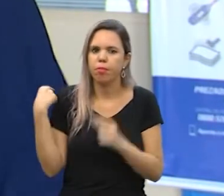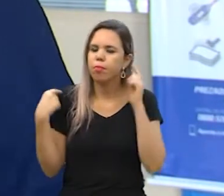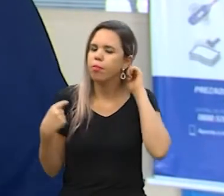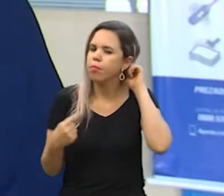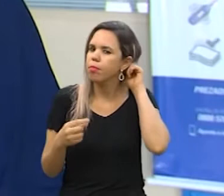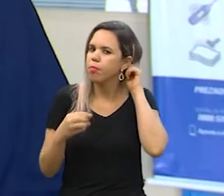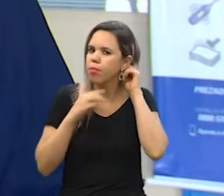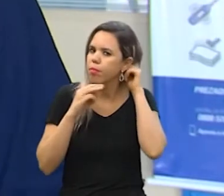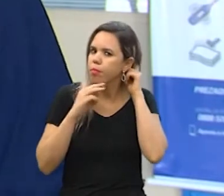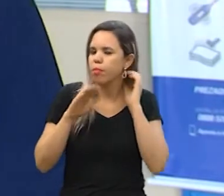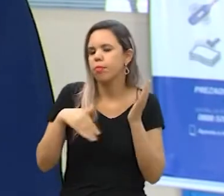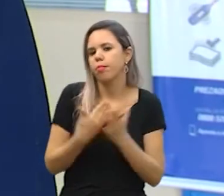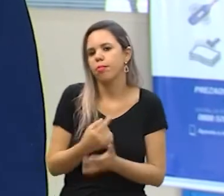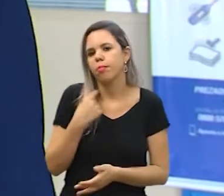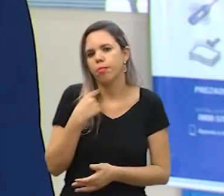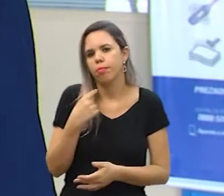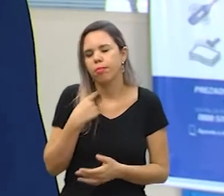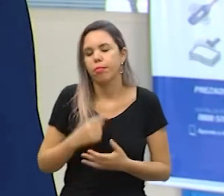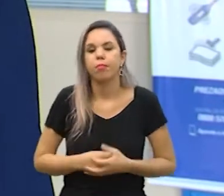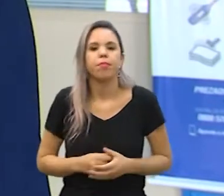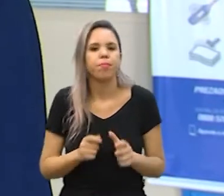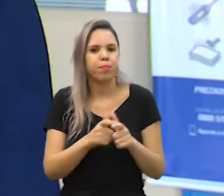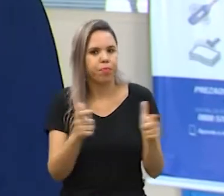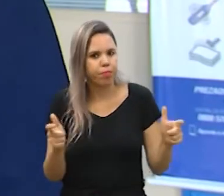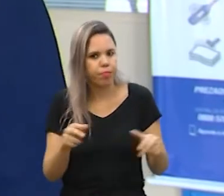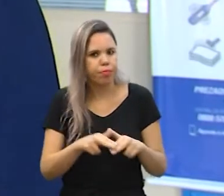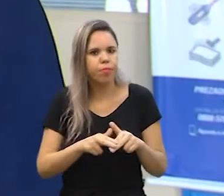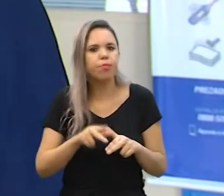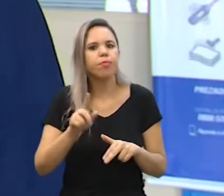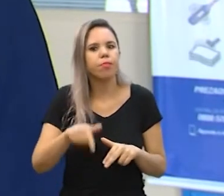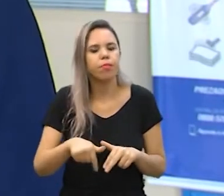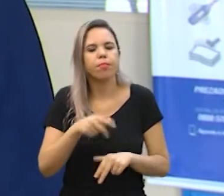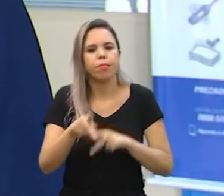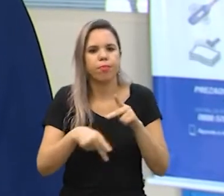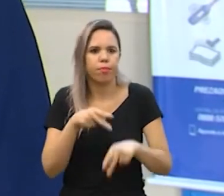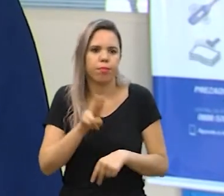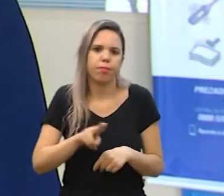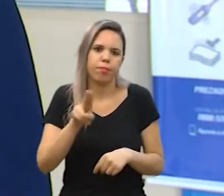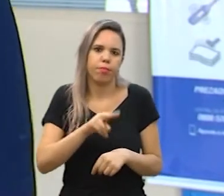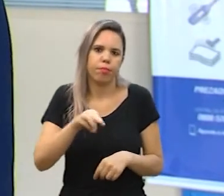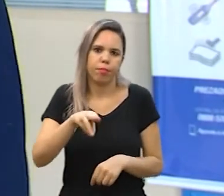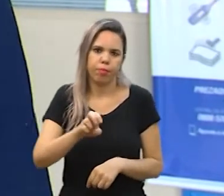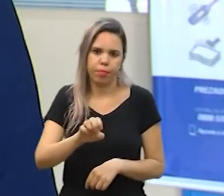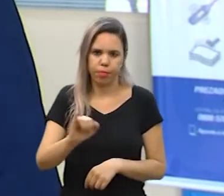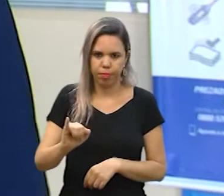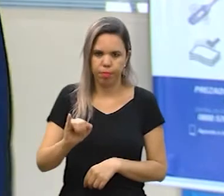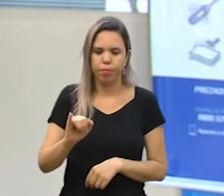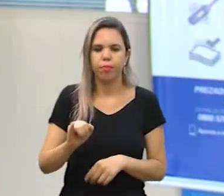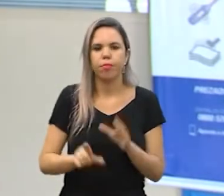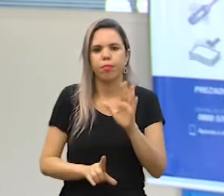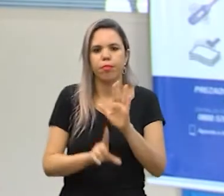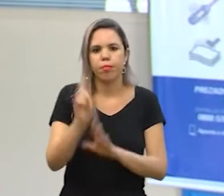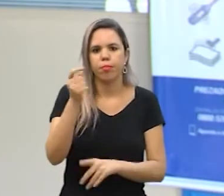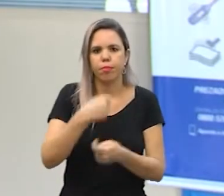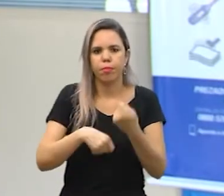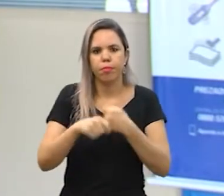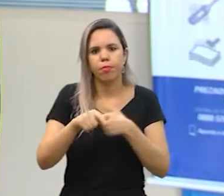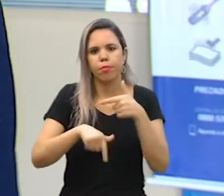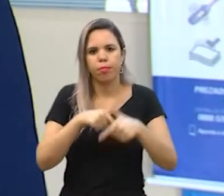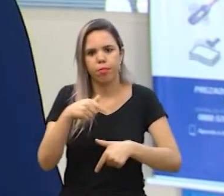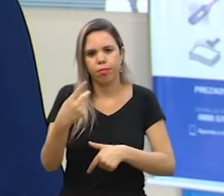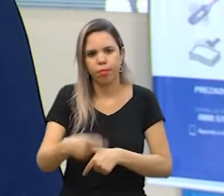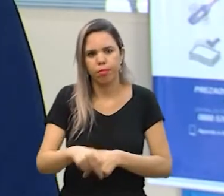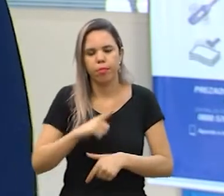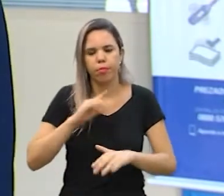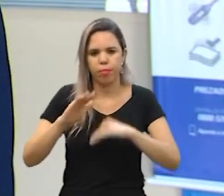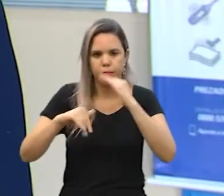2020, entre março e maio, né? E esse crescimento foi justamente por conta das pessoas usarem a MEI como uma nova fonte de renda para o seu lar.